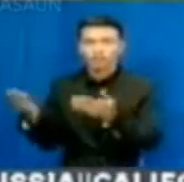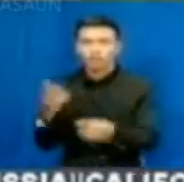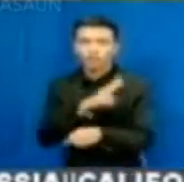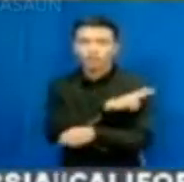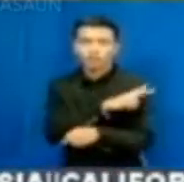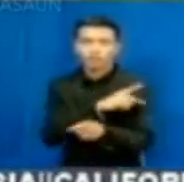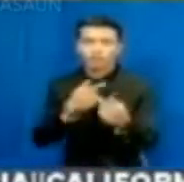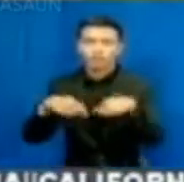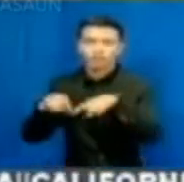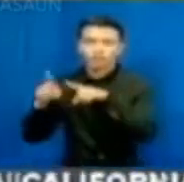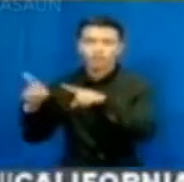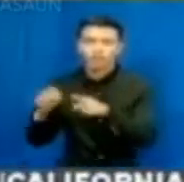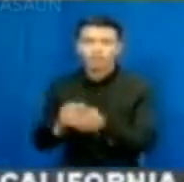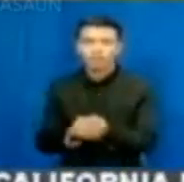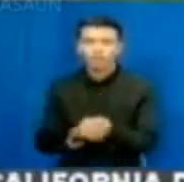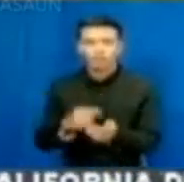Salomé, para o Oi, estamos aí.